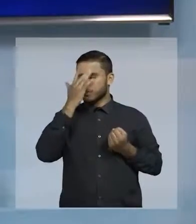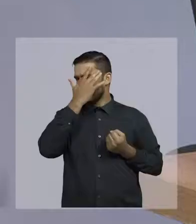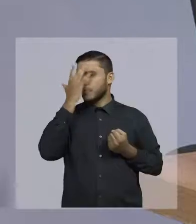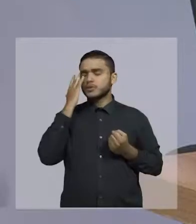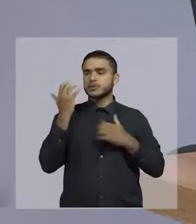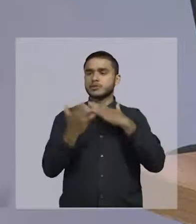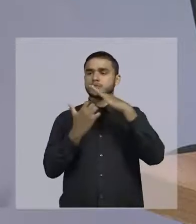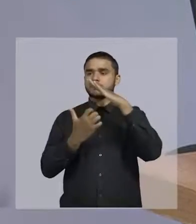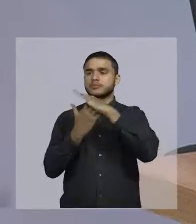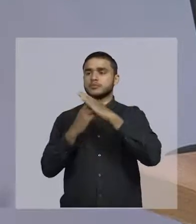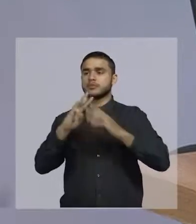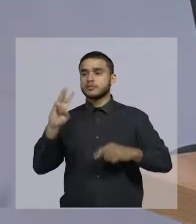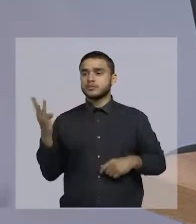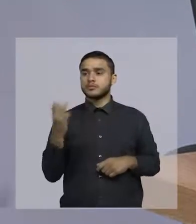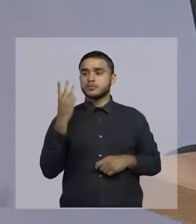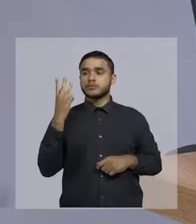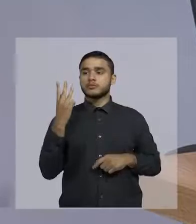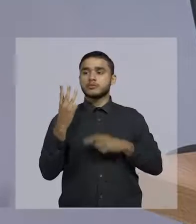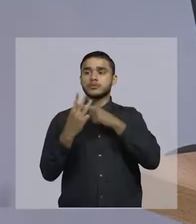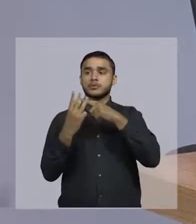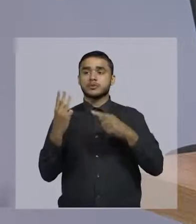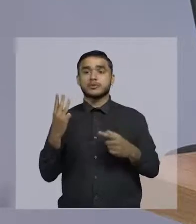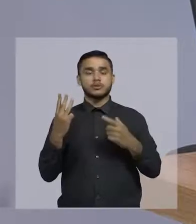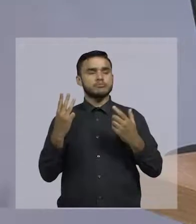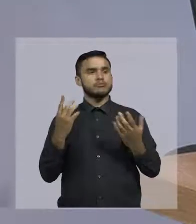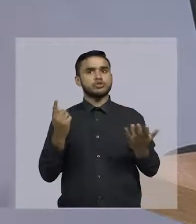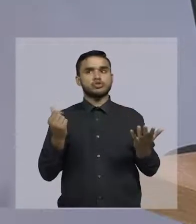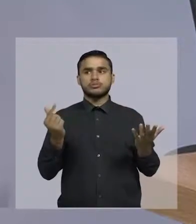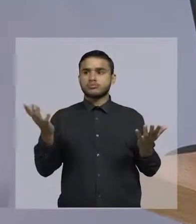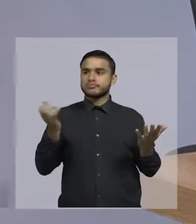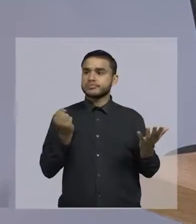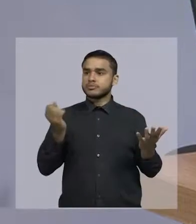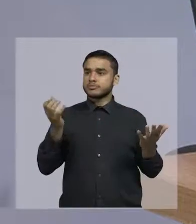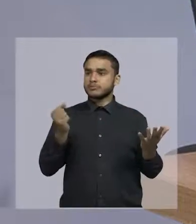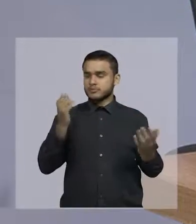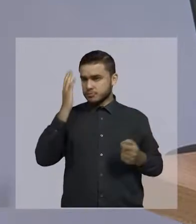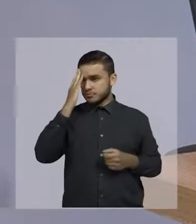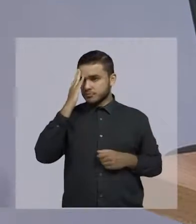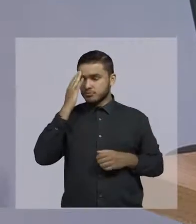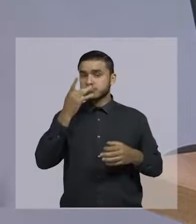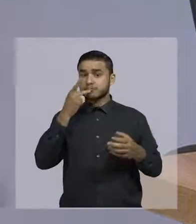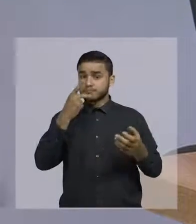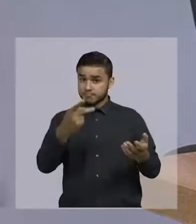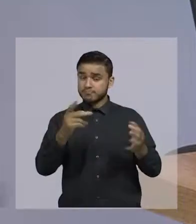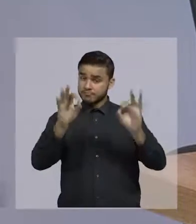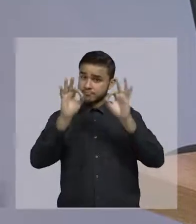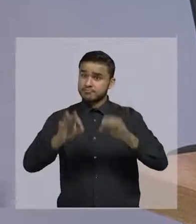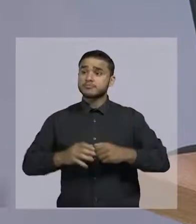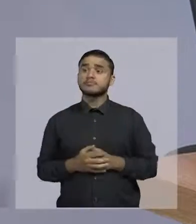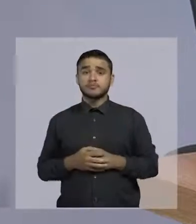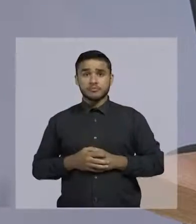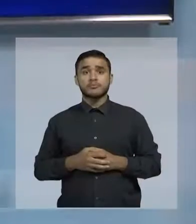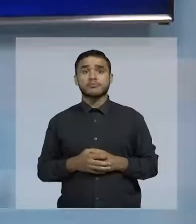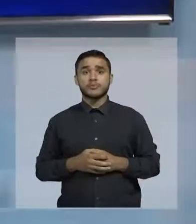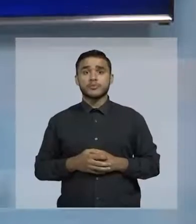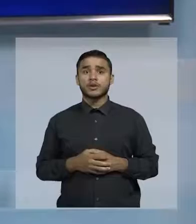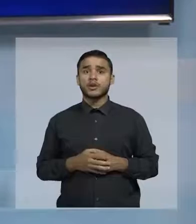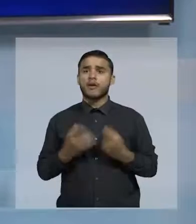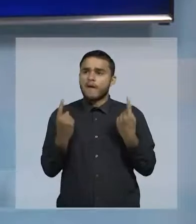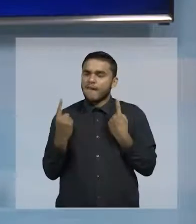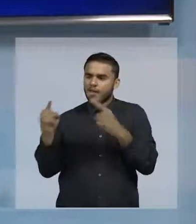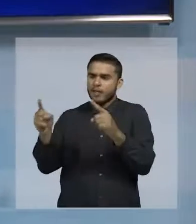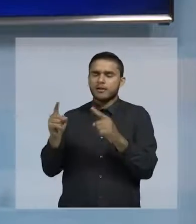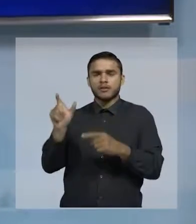3 empresários que nunca ganharam tanto dinheiro como nos governos Lula. Não sei se é verdade ou mentira. E paradoxalmente o